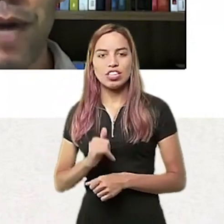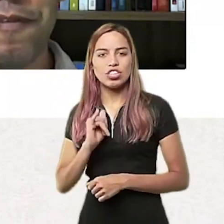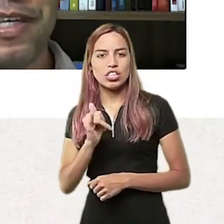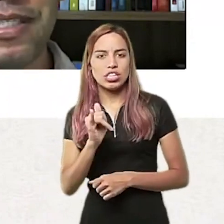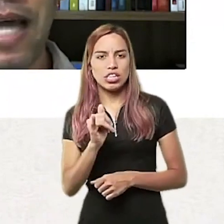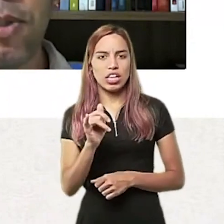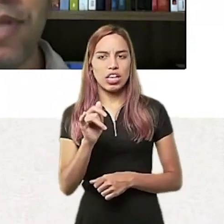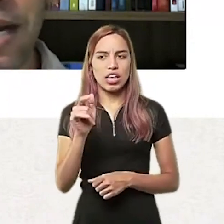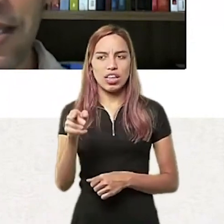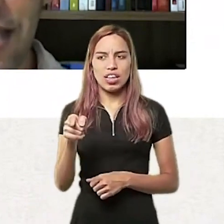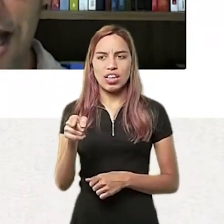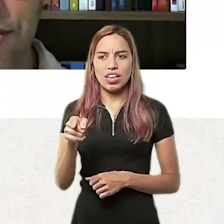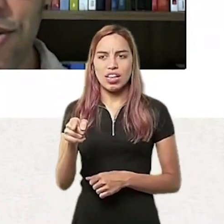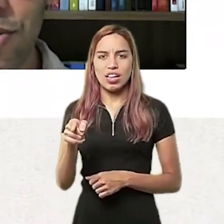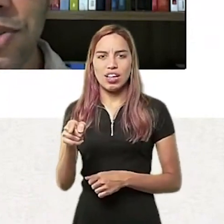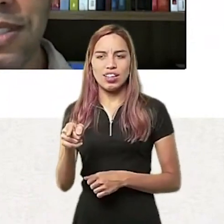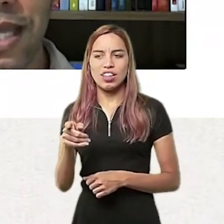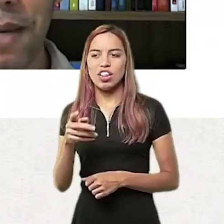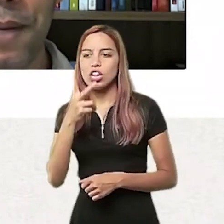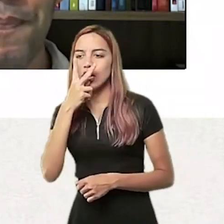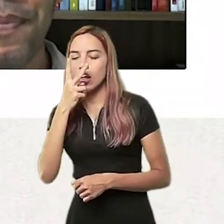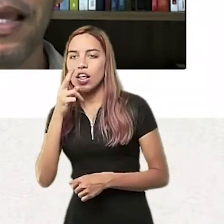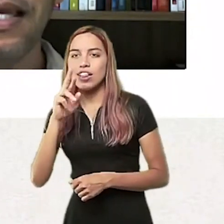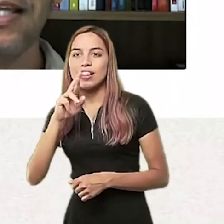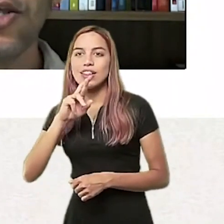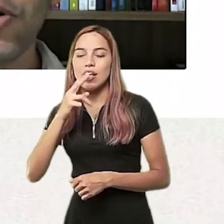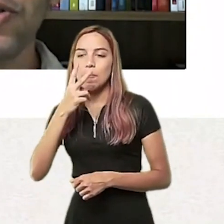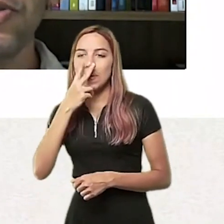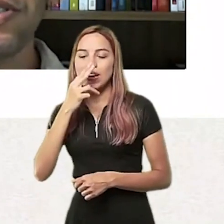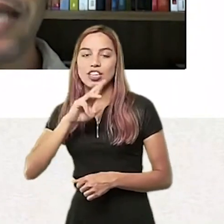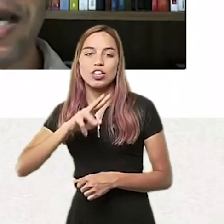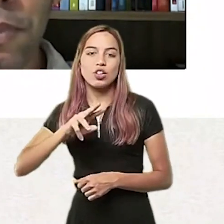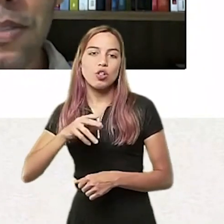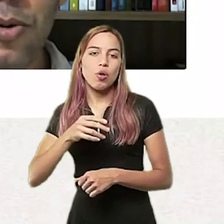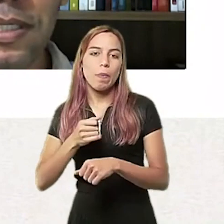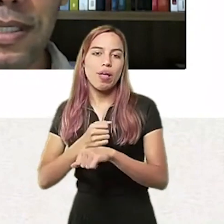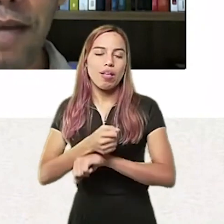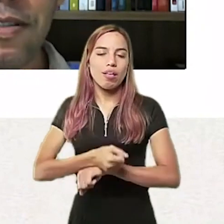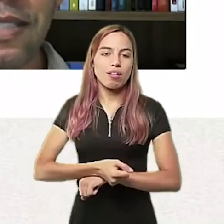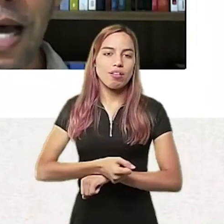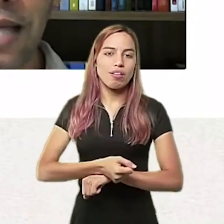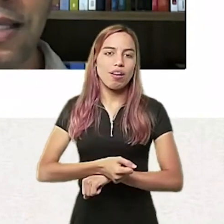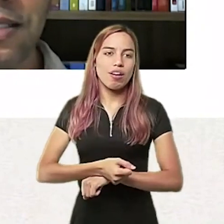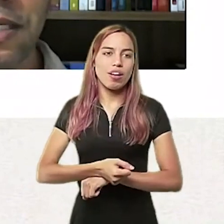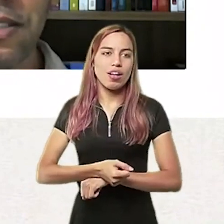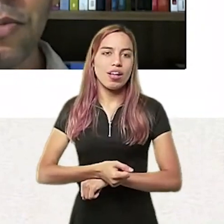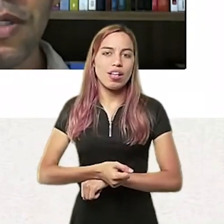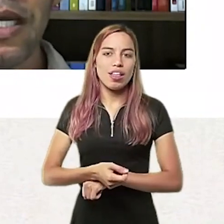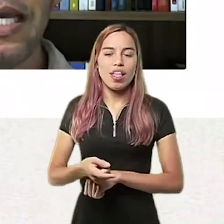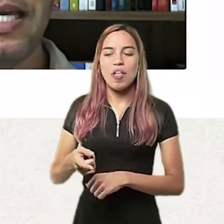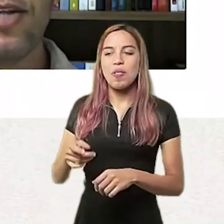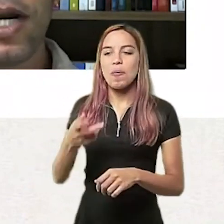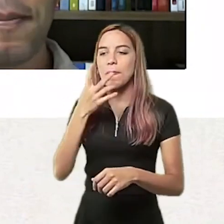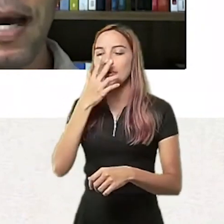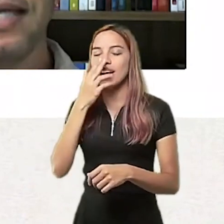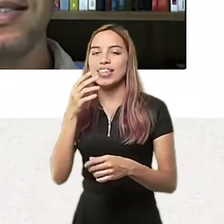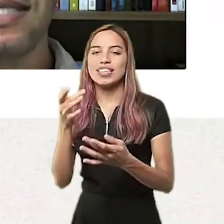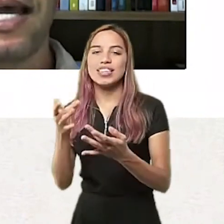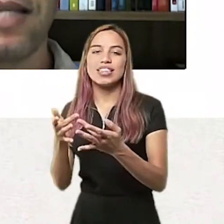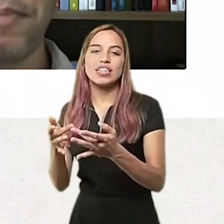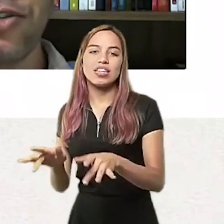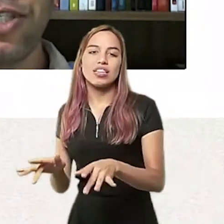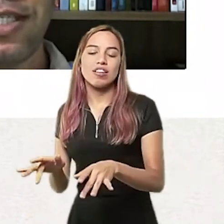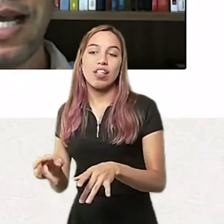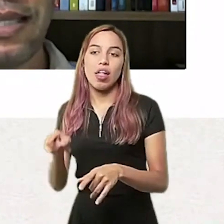né? Suaviza a brutalidade do sistema. Então eu costumo dizer, eram pessoas escravizadas mesmo. E a Dora